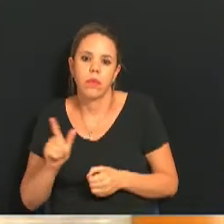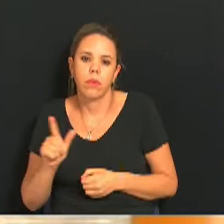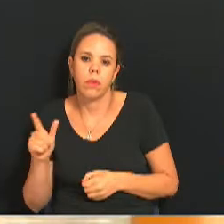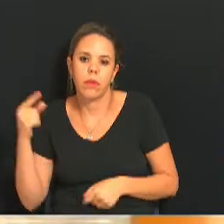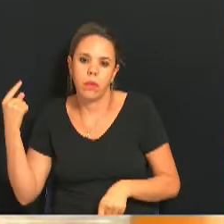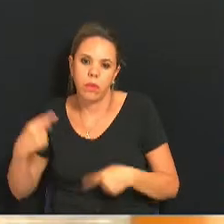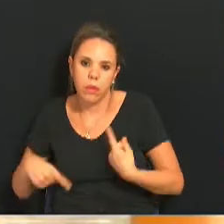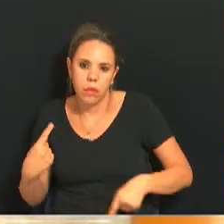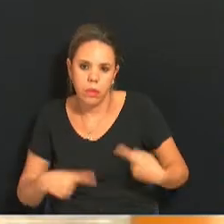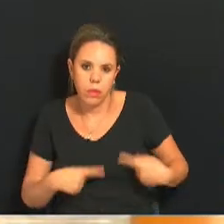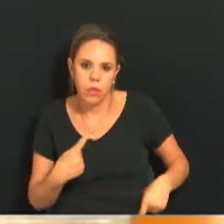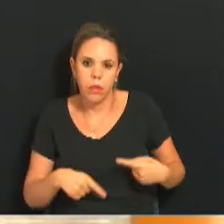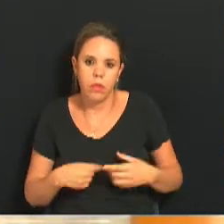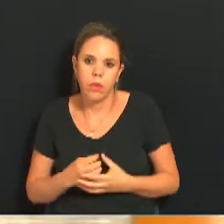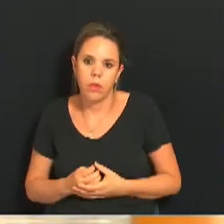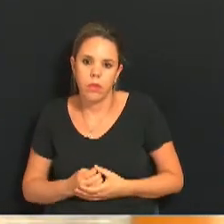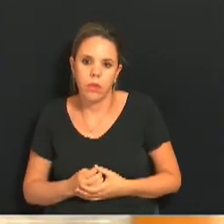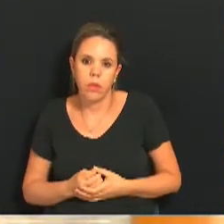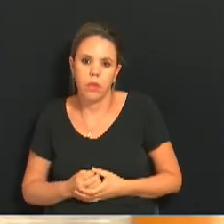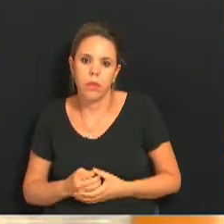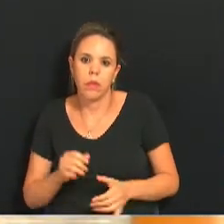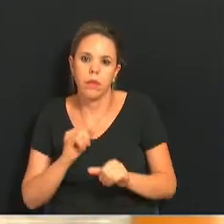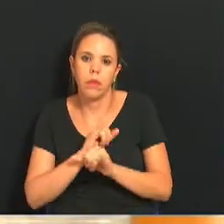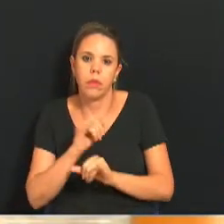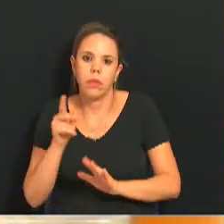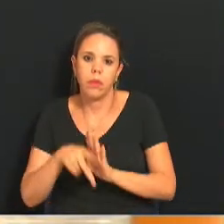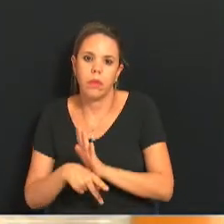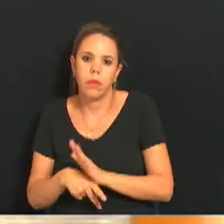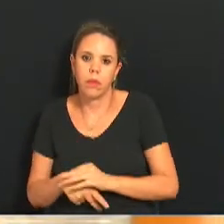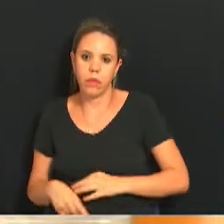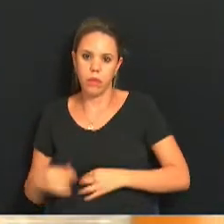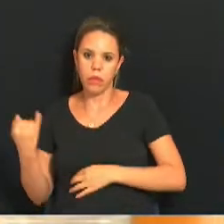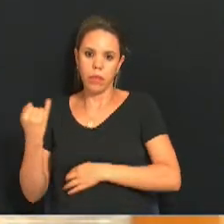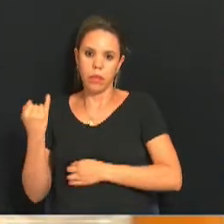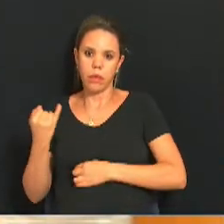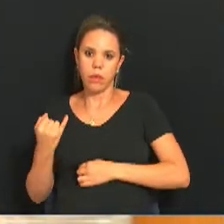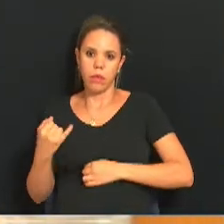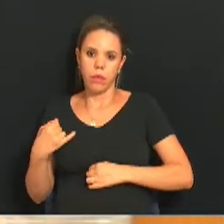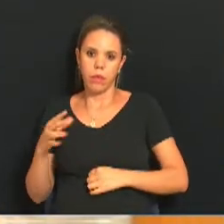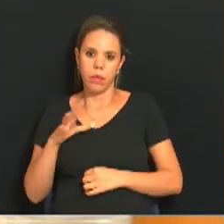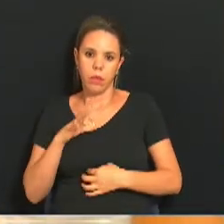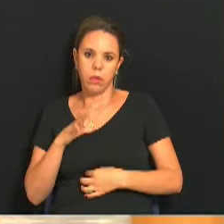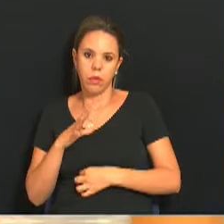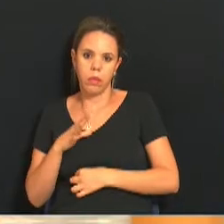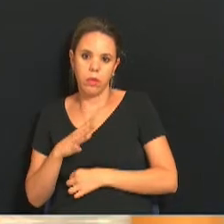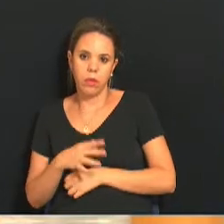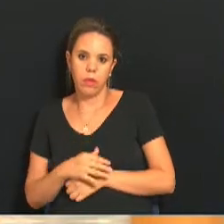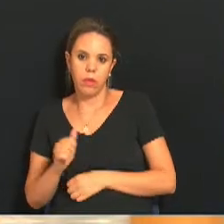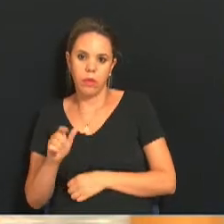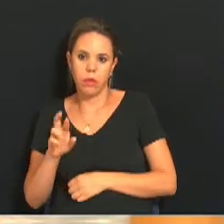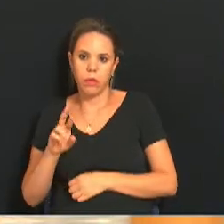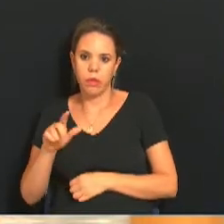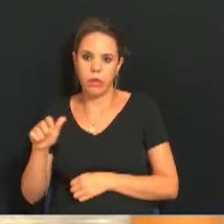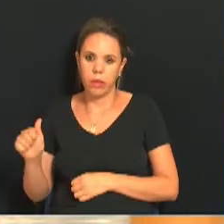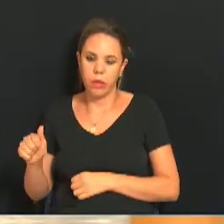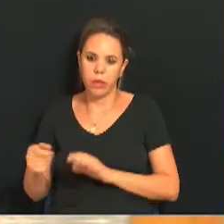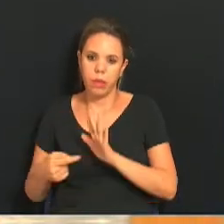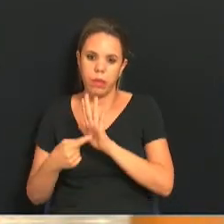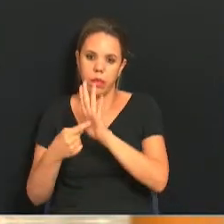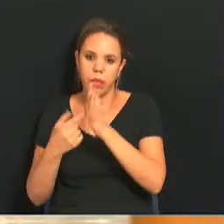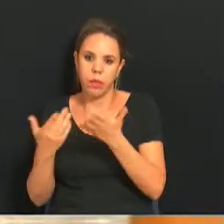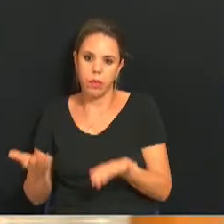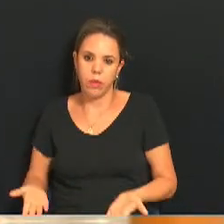discussões do diabo existe esse projeto é de extrema importância para nossa cidade Alexandra Vai fazer apresentação